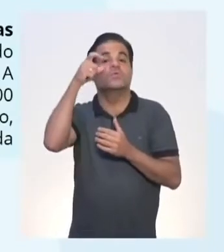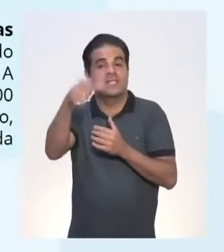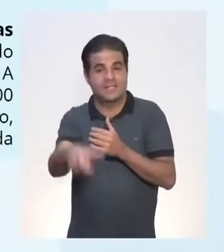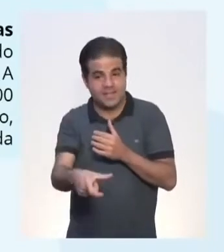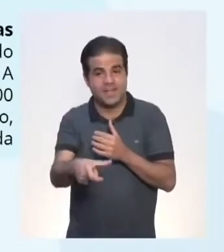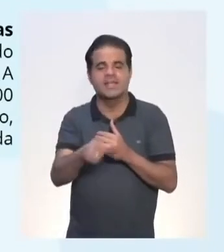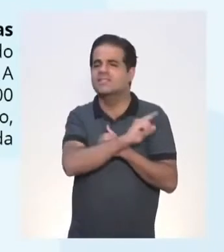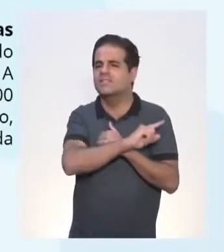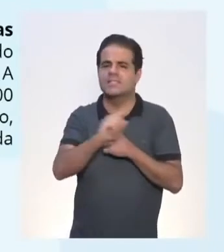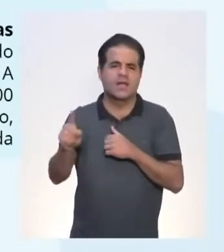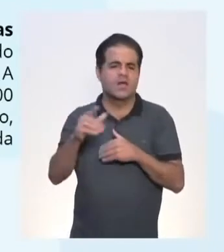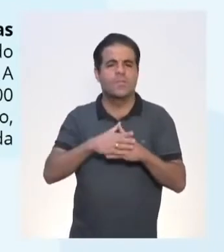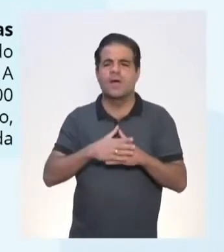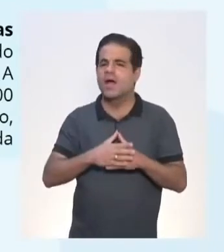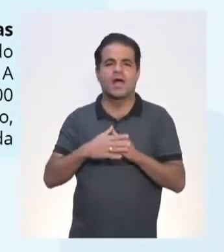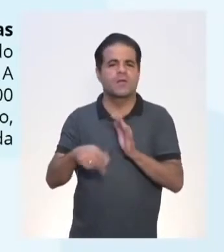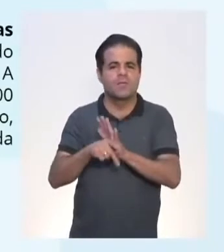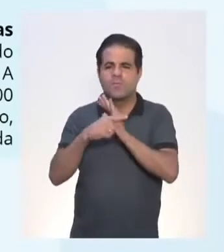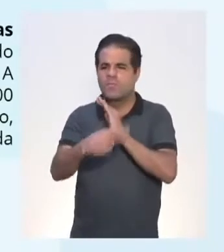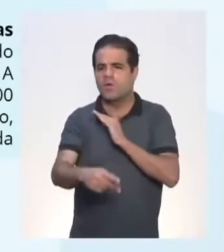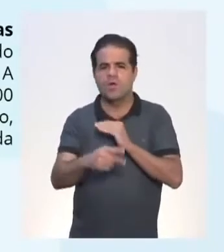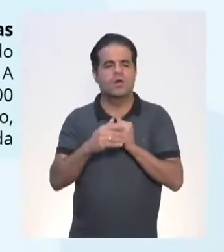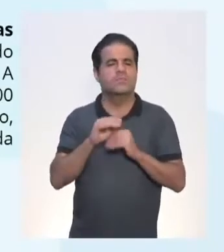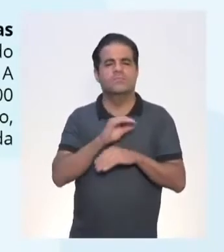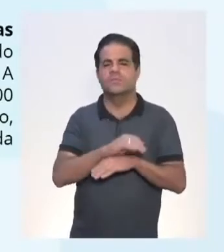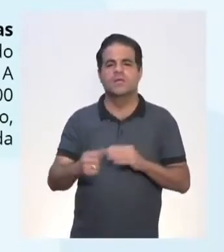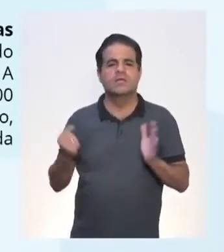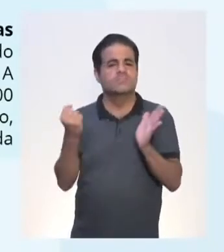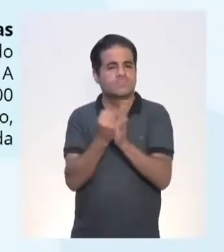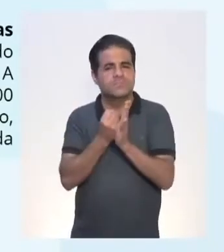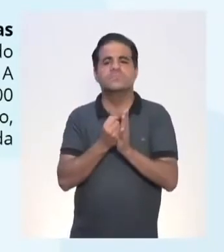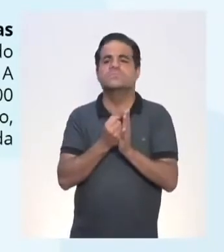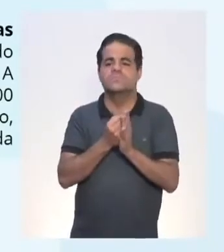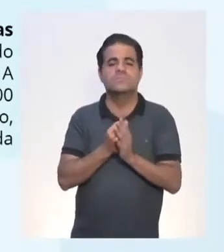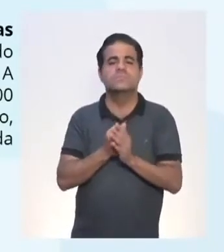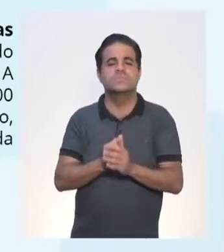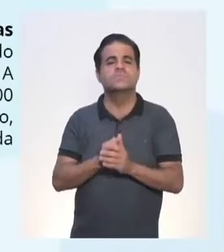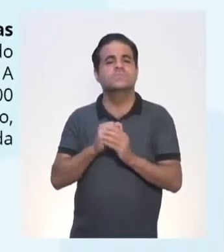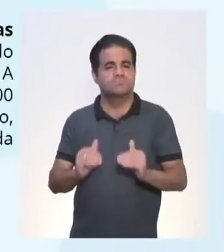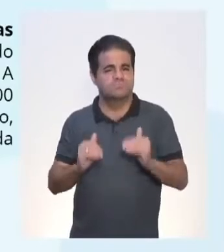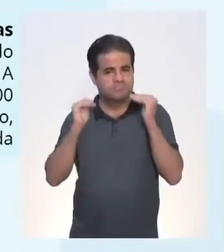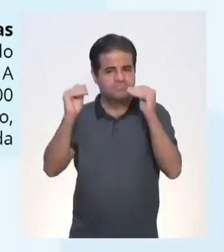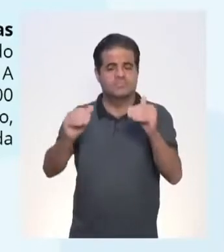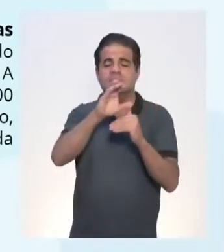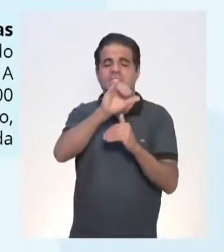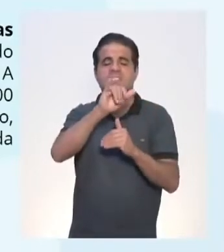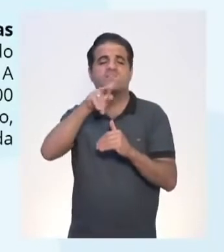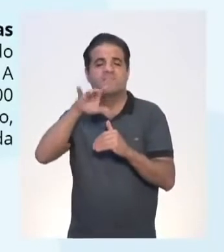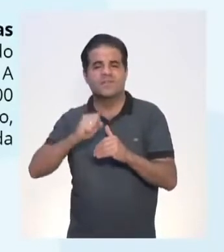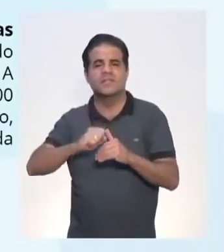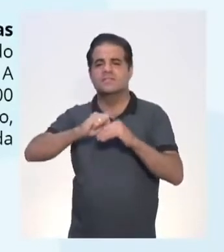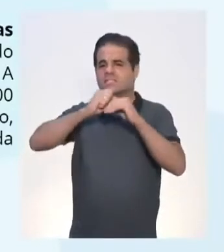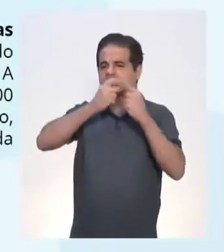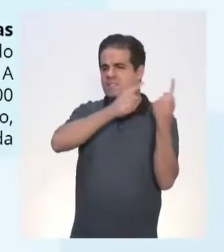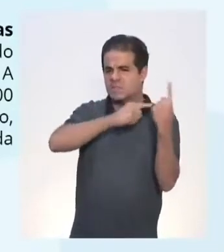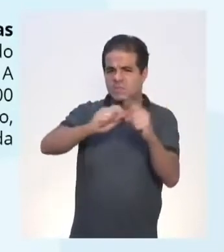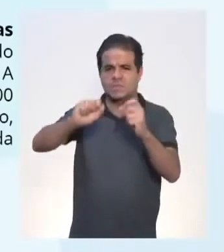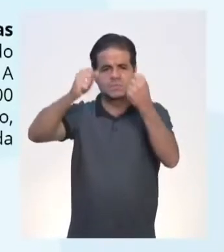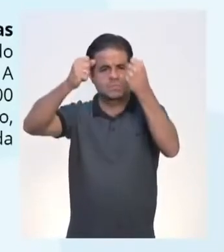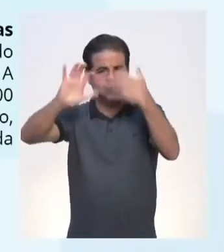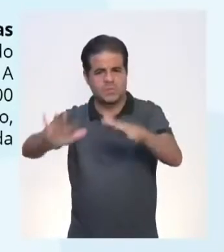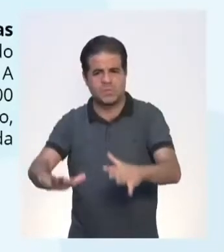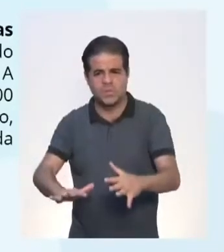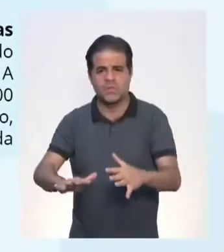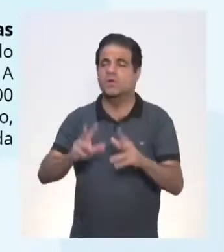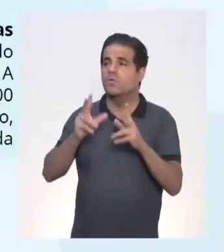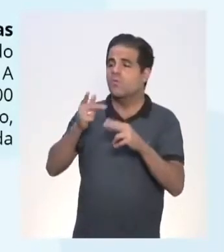interesses não mais da monarquia, mas das elites civis militares que derrubaram a monarquia, como disse